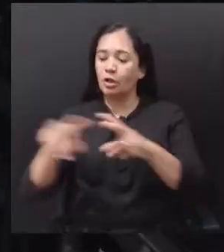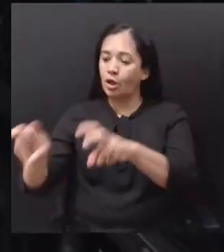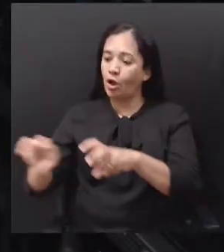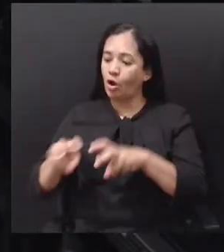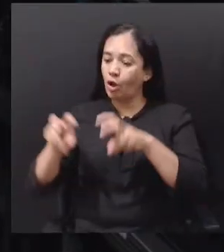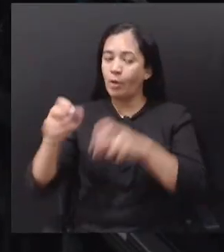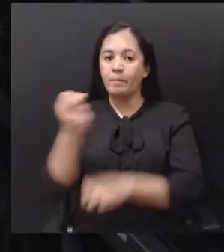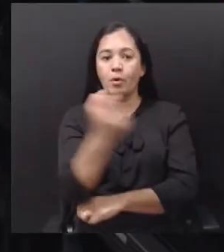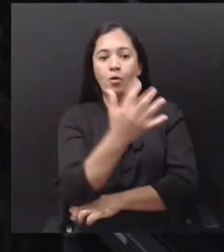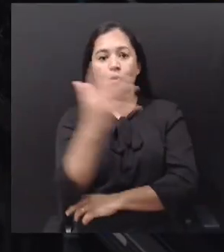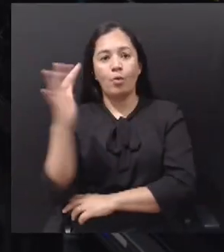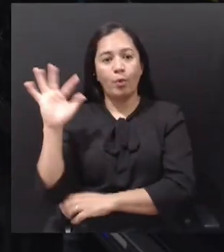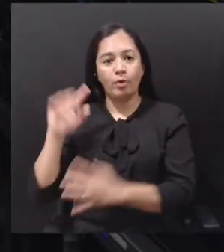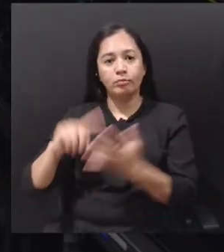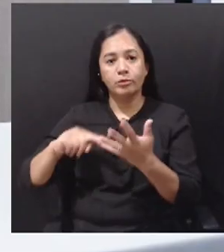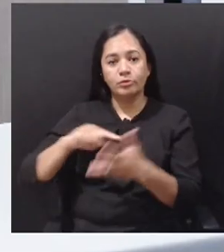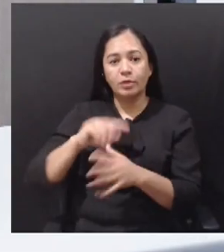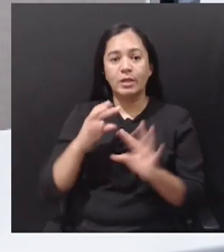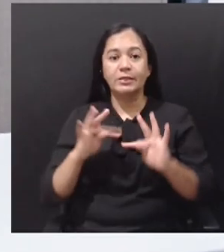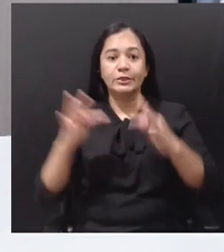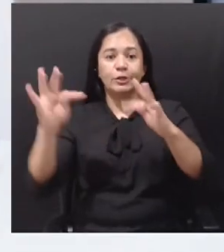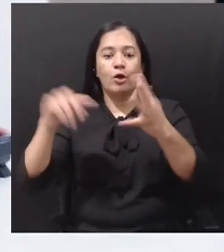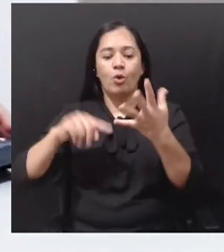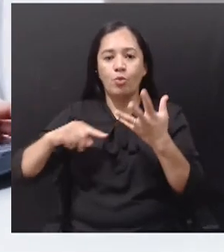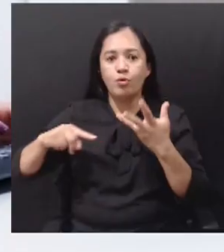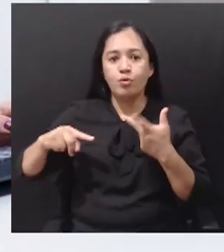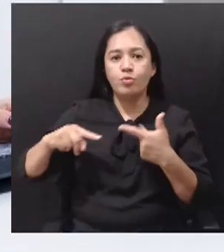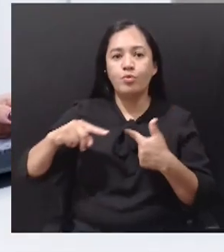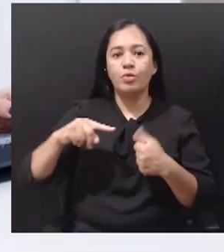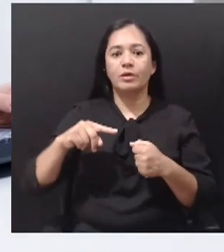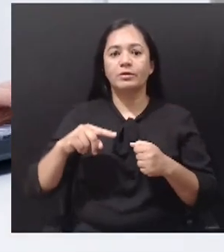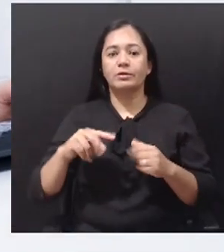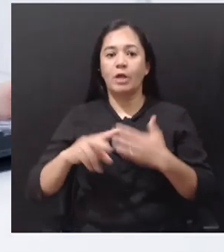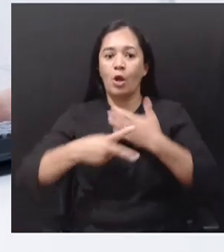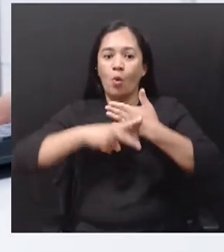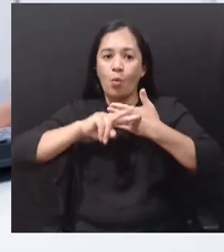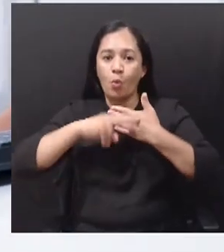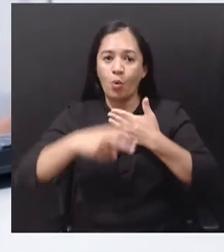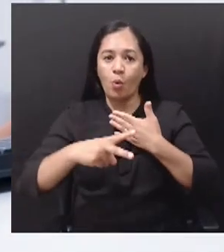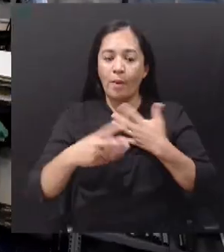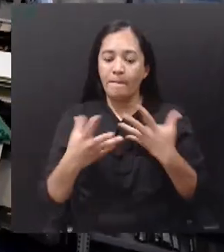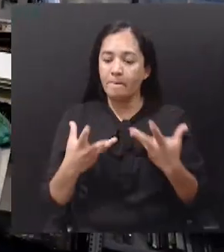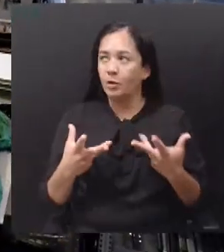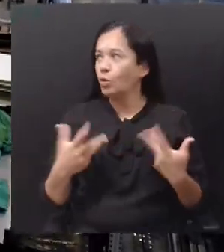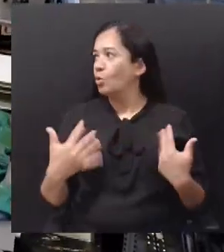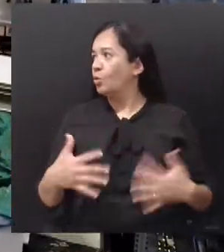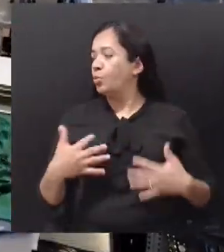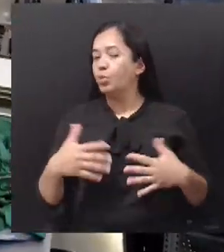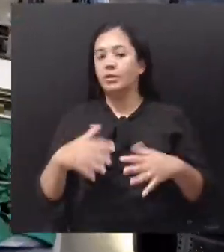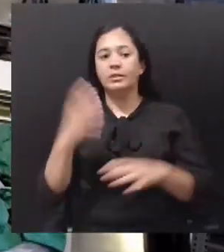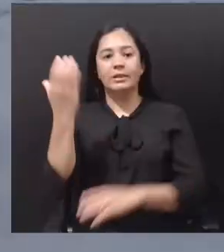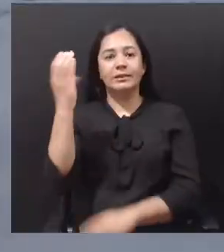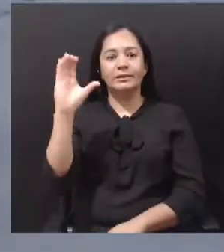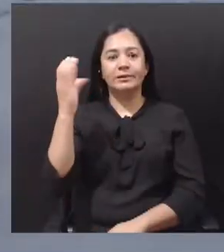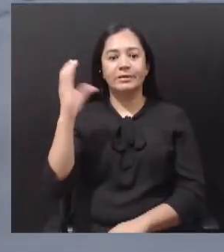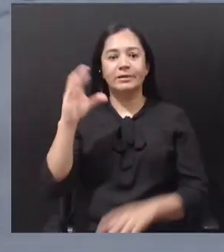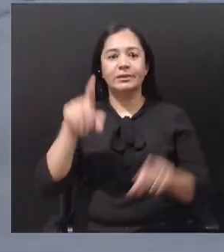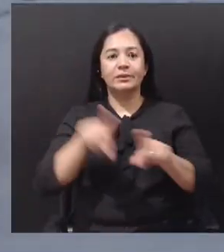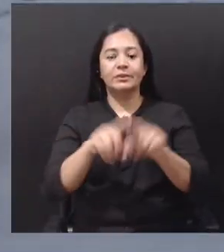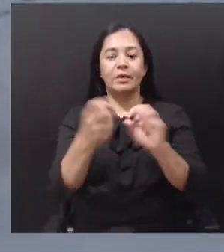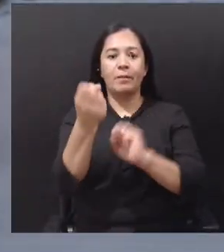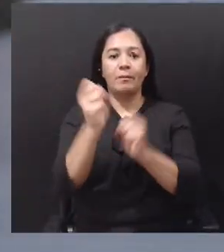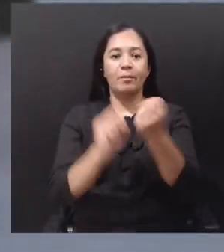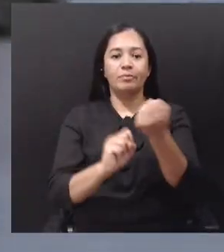e tecnologia. O impacto deve ser enorme, tanto na ciência quanto na indústria e na qualidade